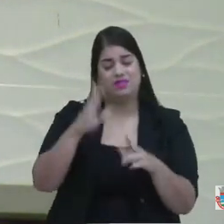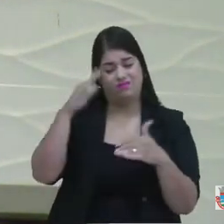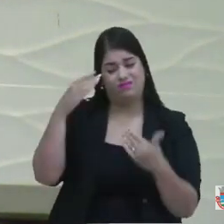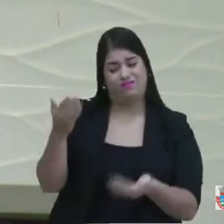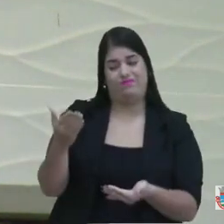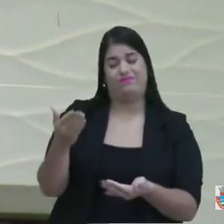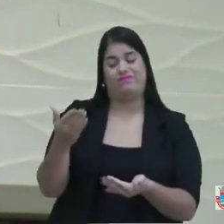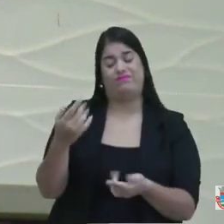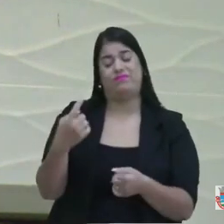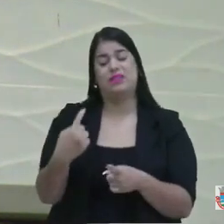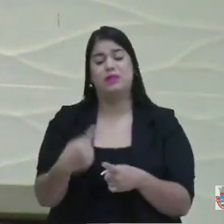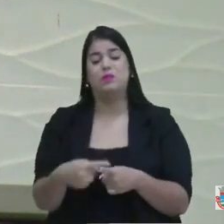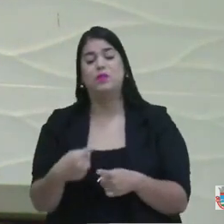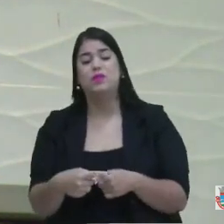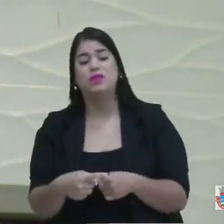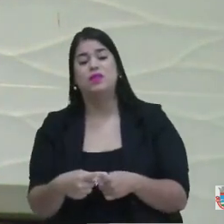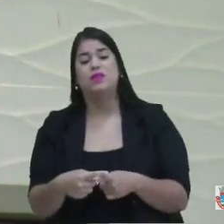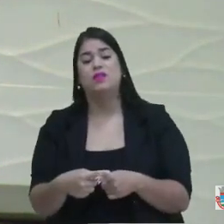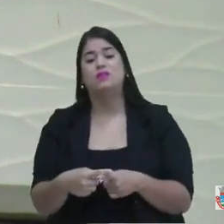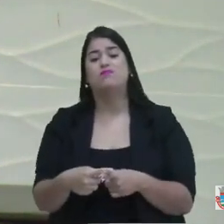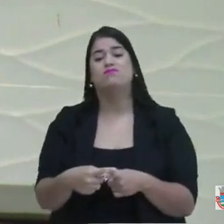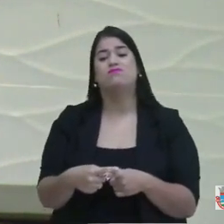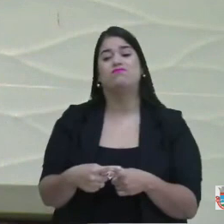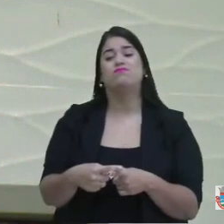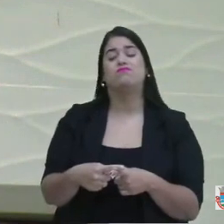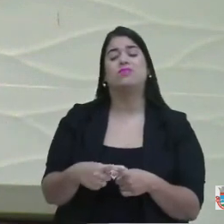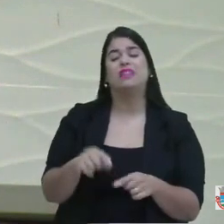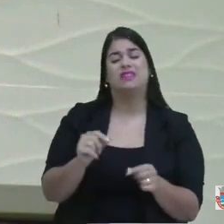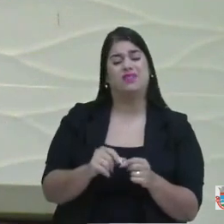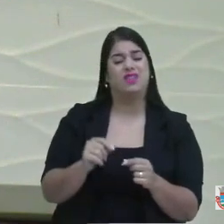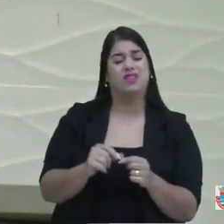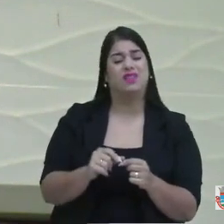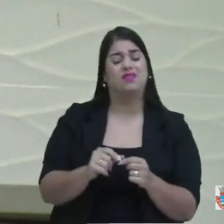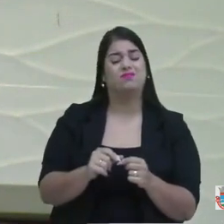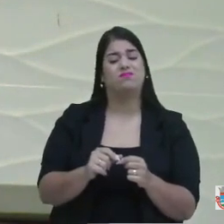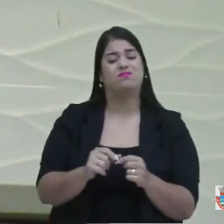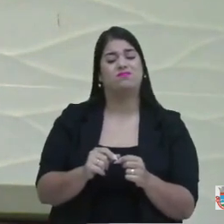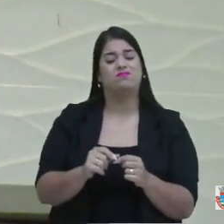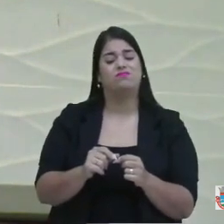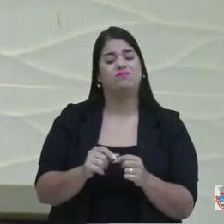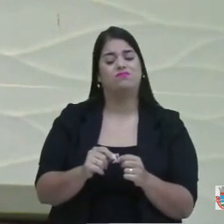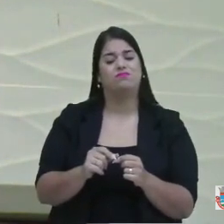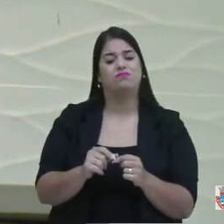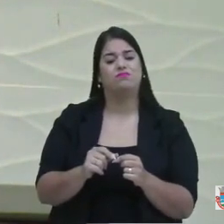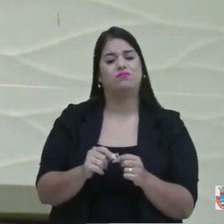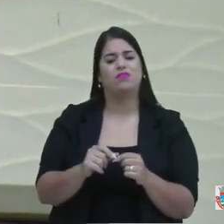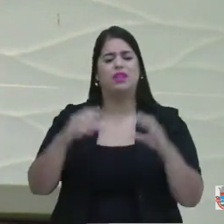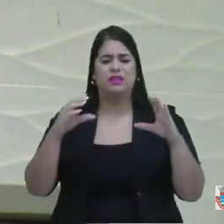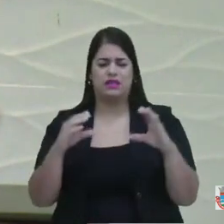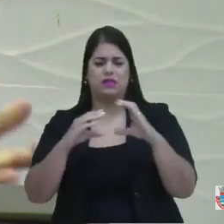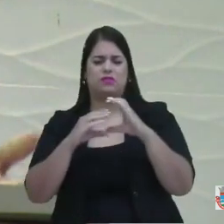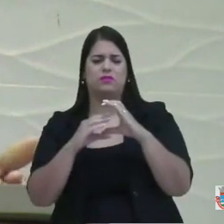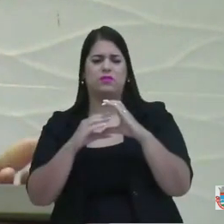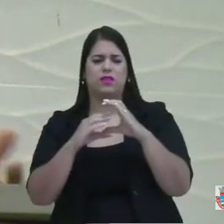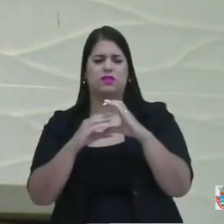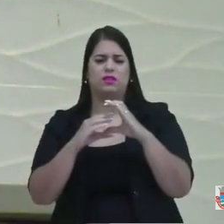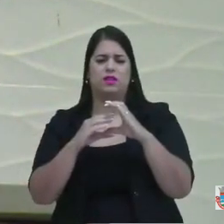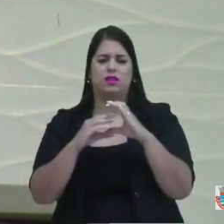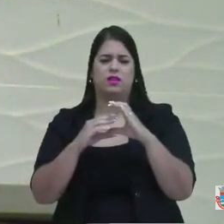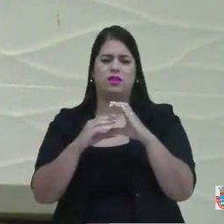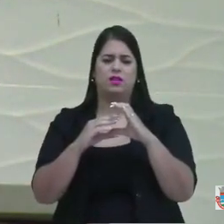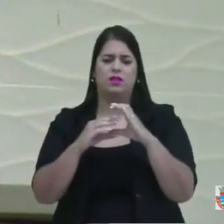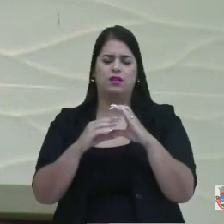Excelência pelas suas atitudes lá na Compesa. Na Compesa mesmo, eu digo, sem ter